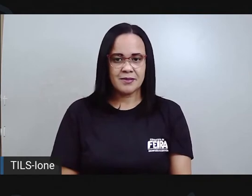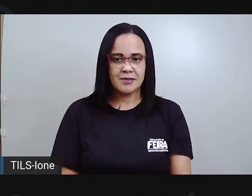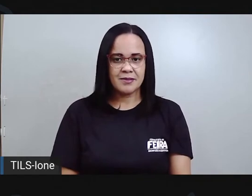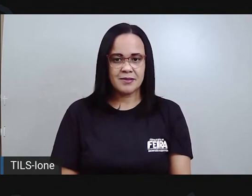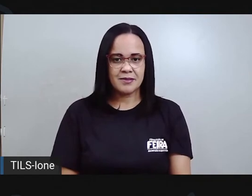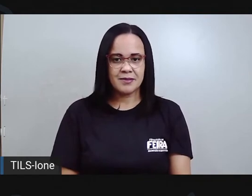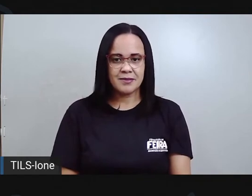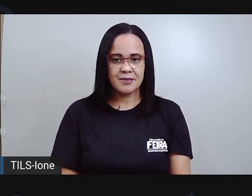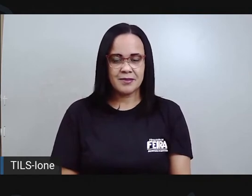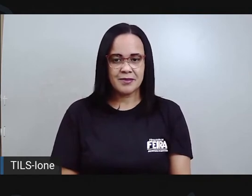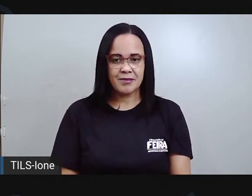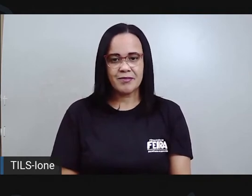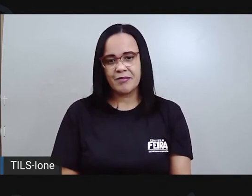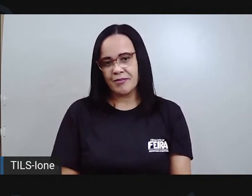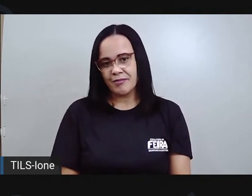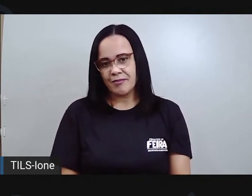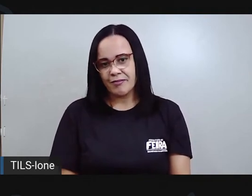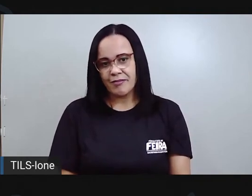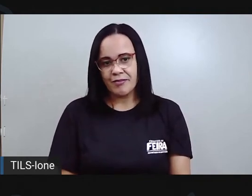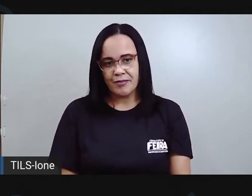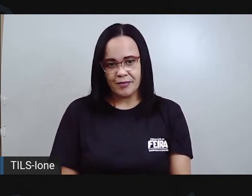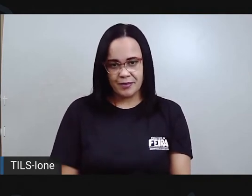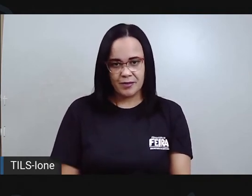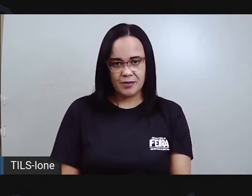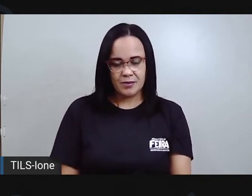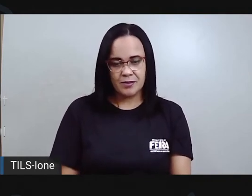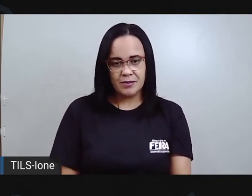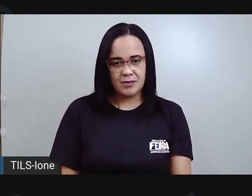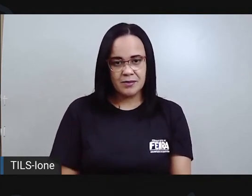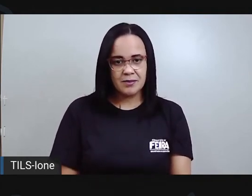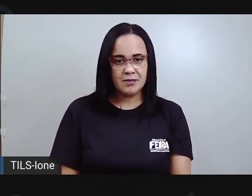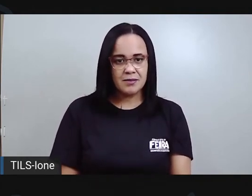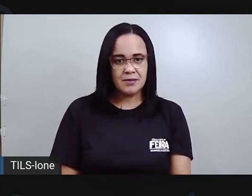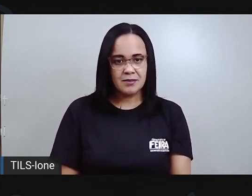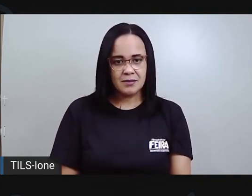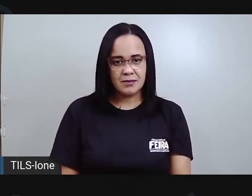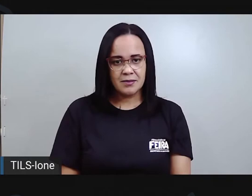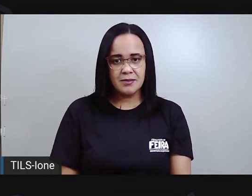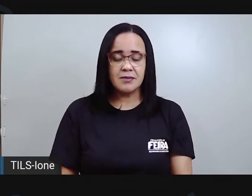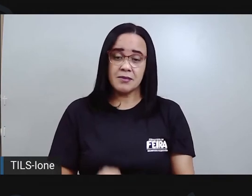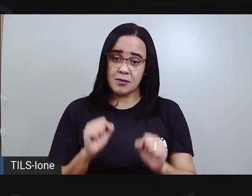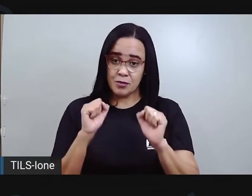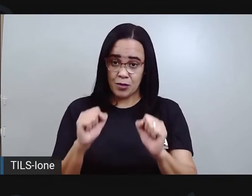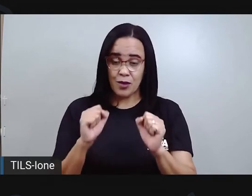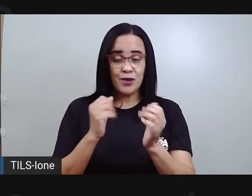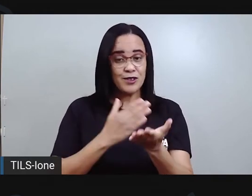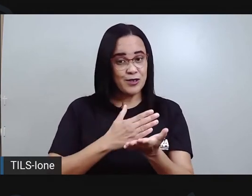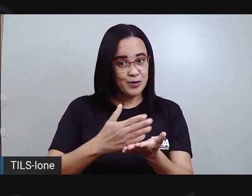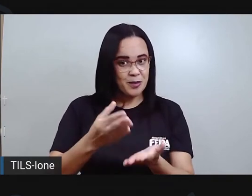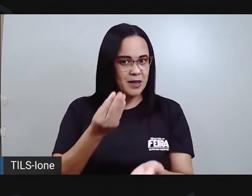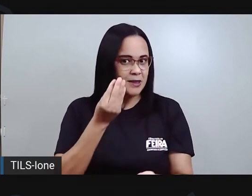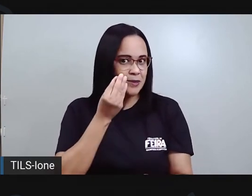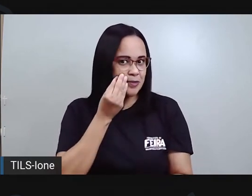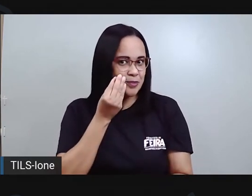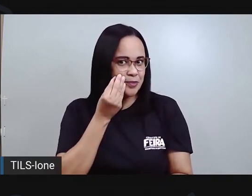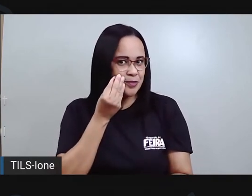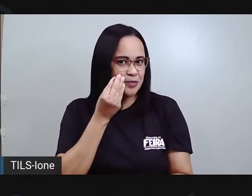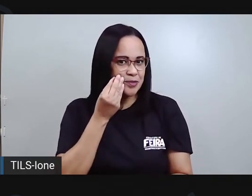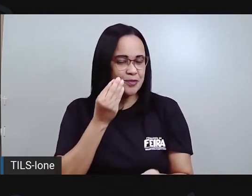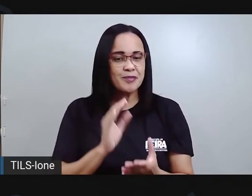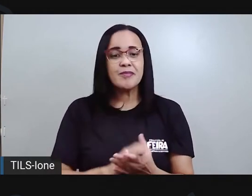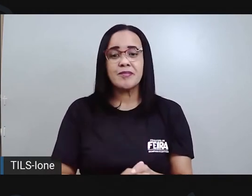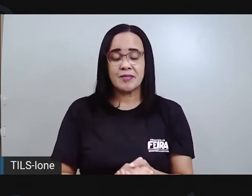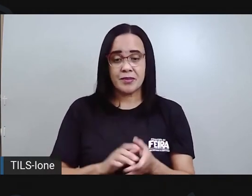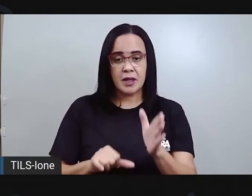E com tudo isso agora em mãos, a gente pode começar a nossa experiência. O primeiro passo é a